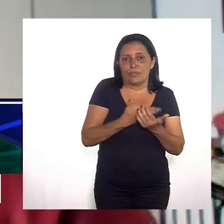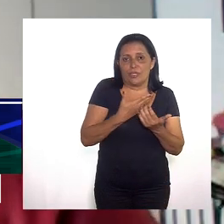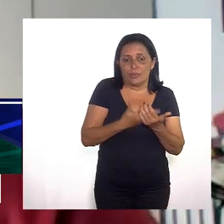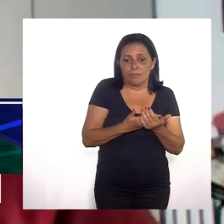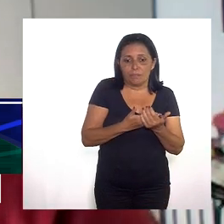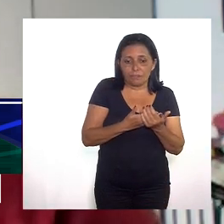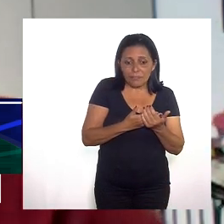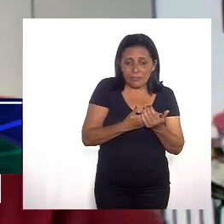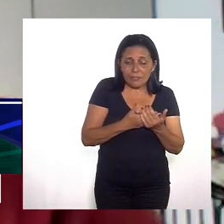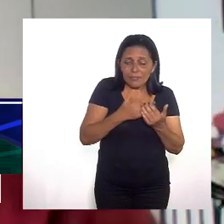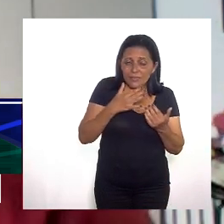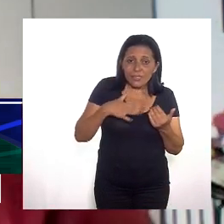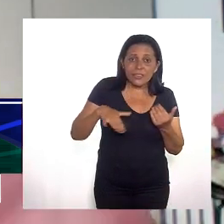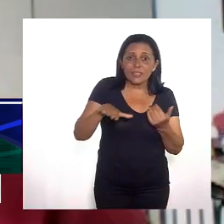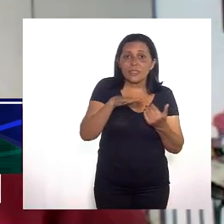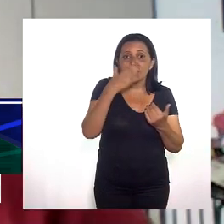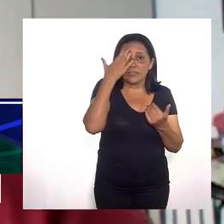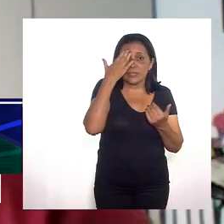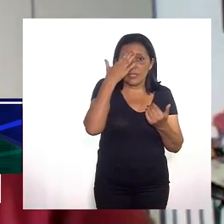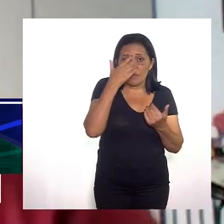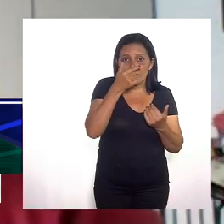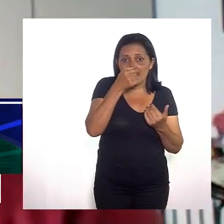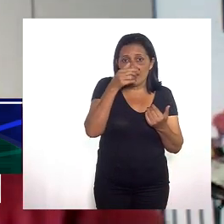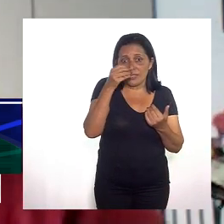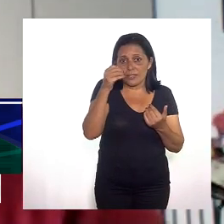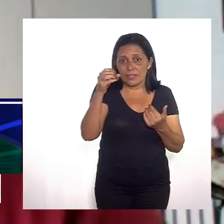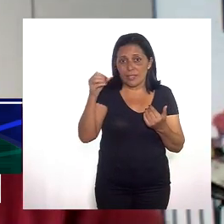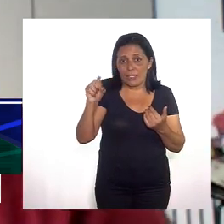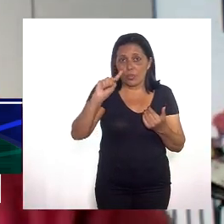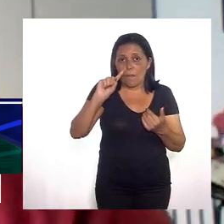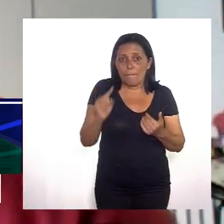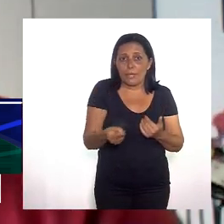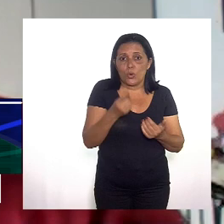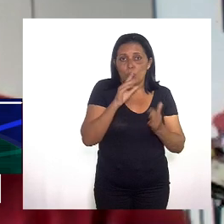a gente considera que a nossa rede tem mais de 700 mil estudantes,